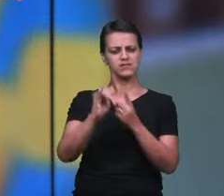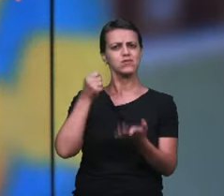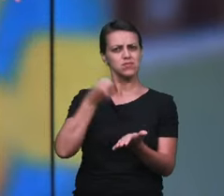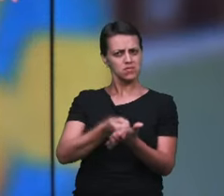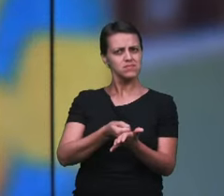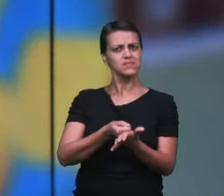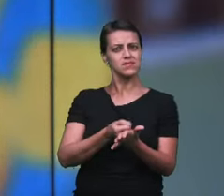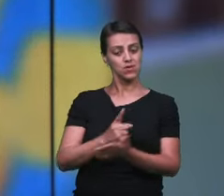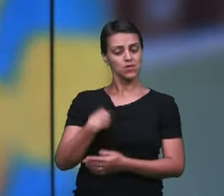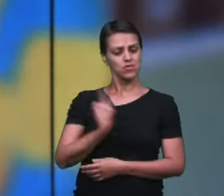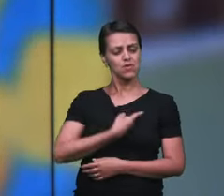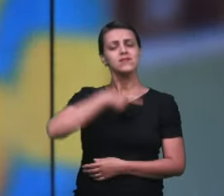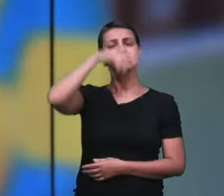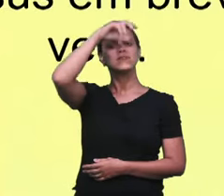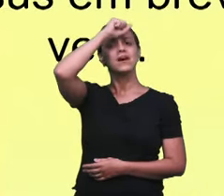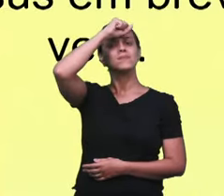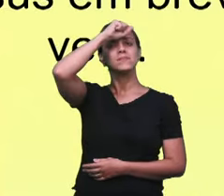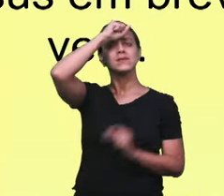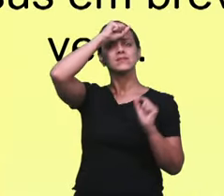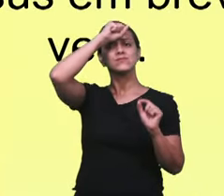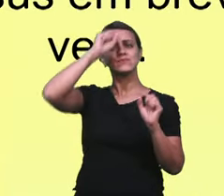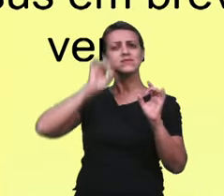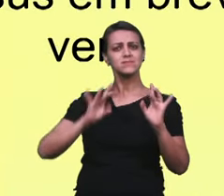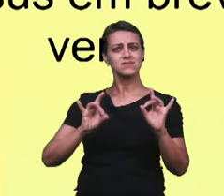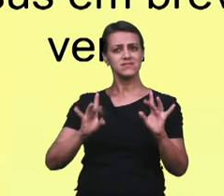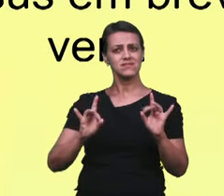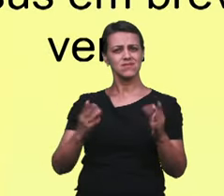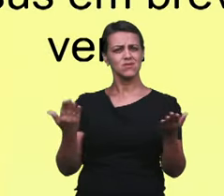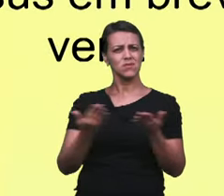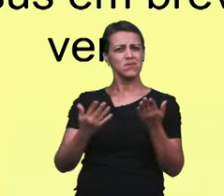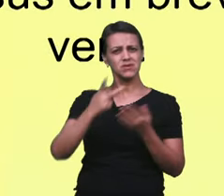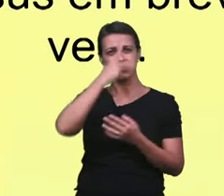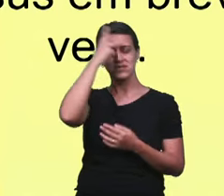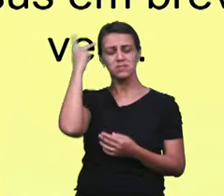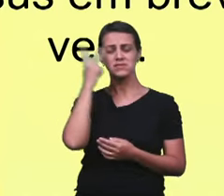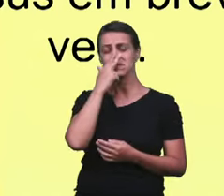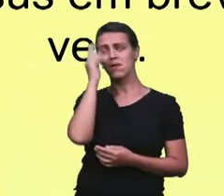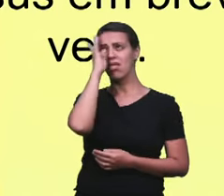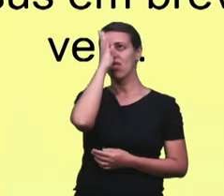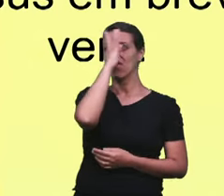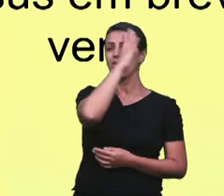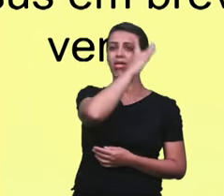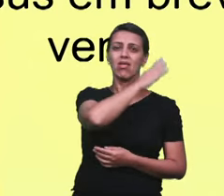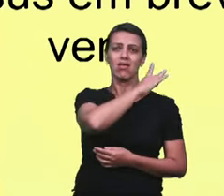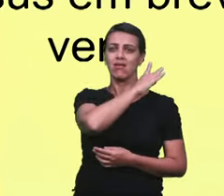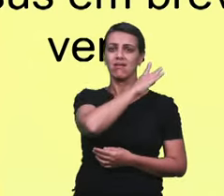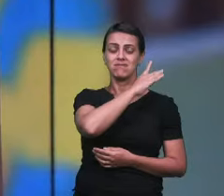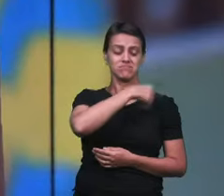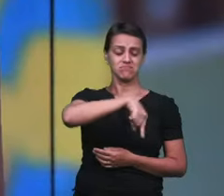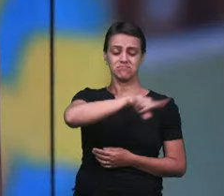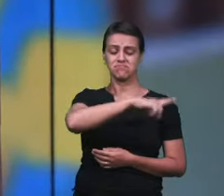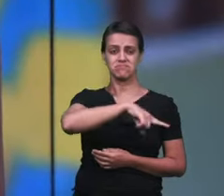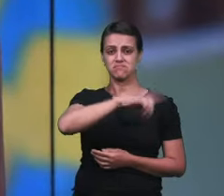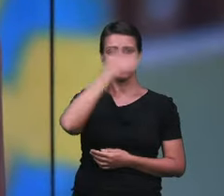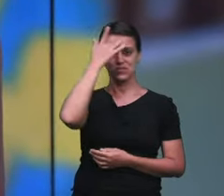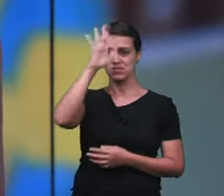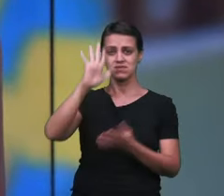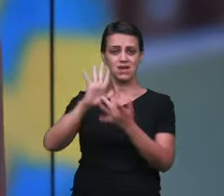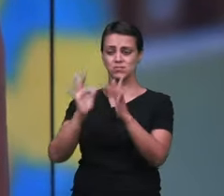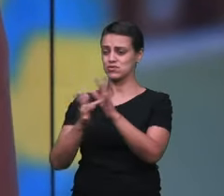especial. Hoje também muitos estão desatentos. Não percebem que Jesus em breve